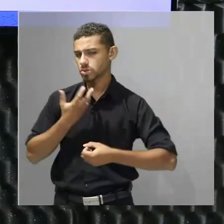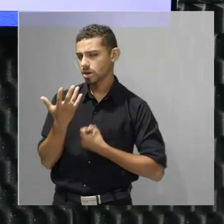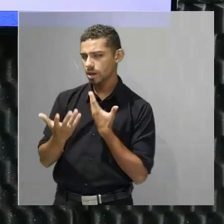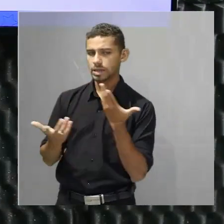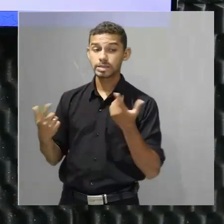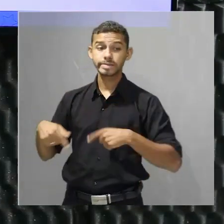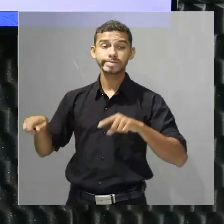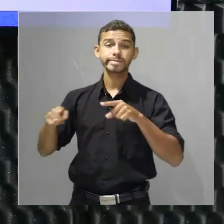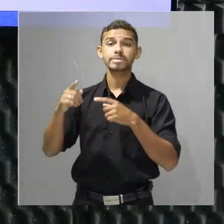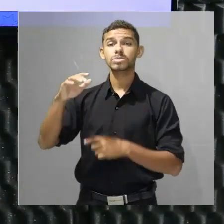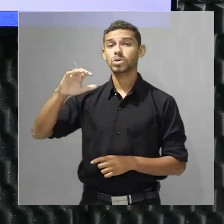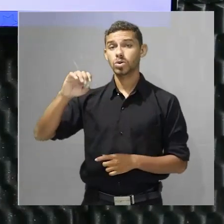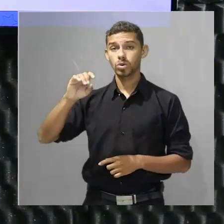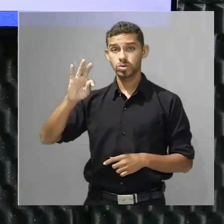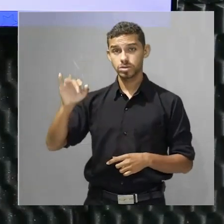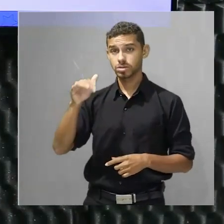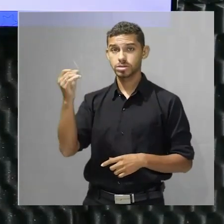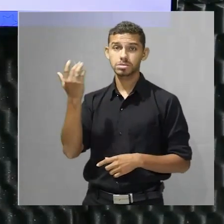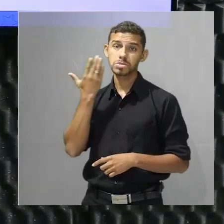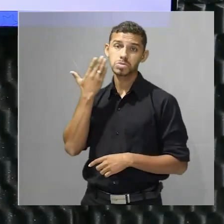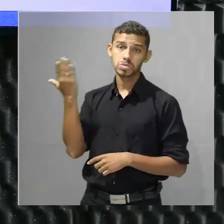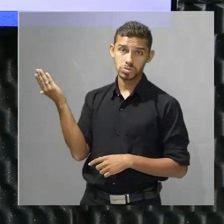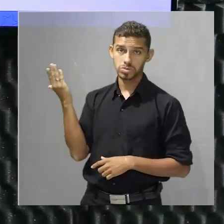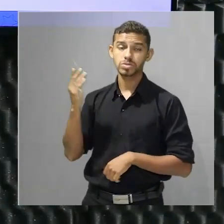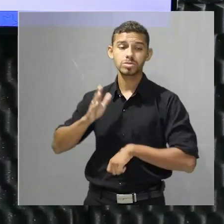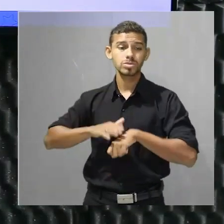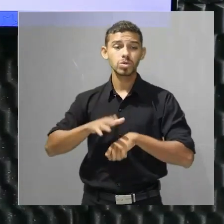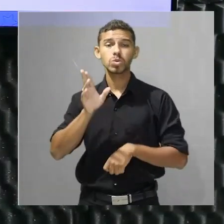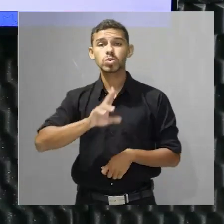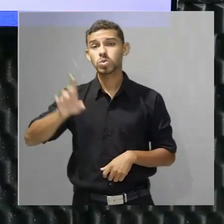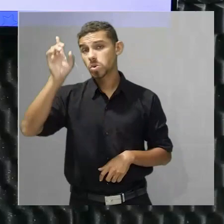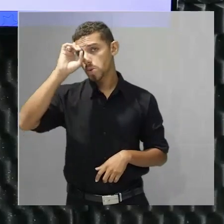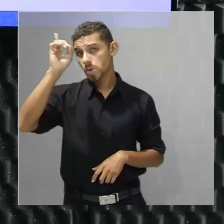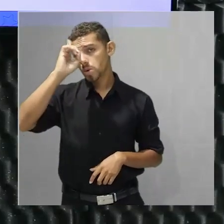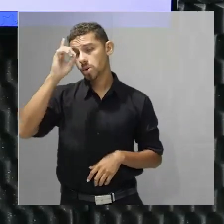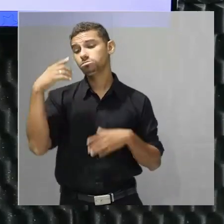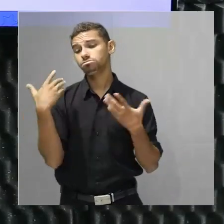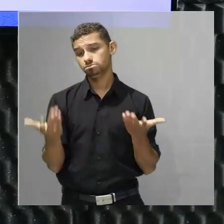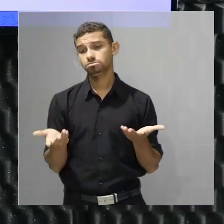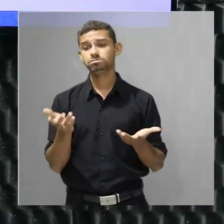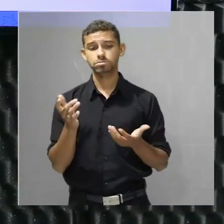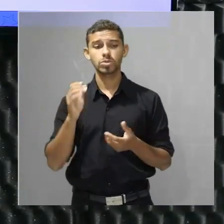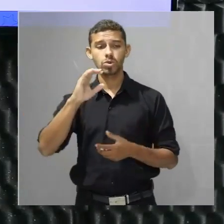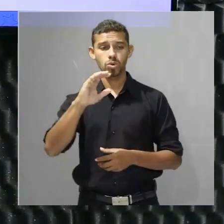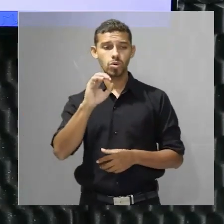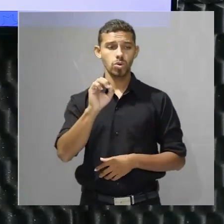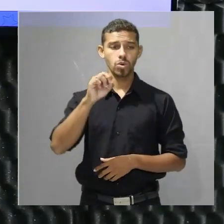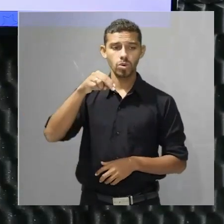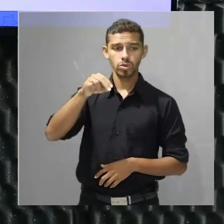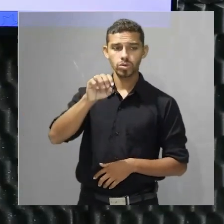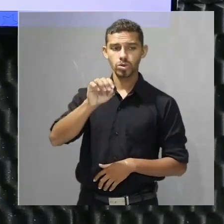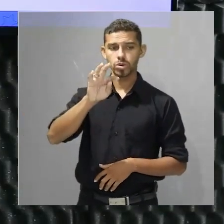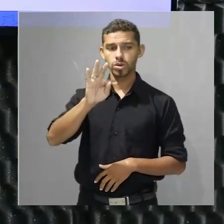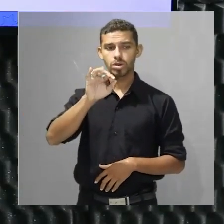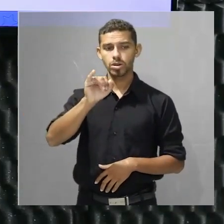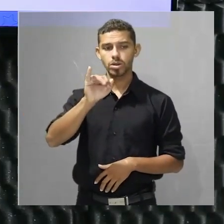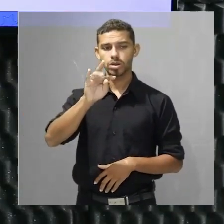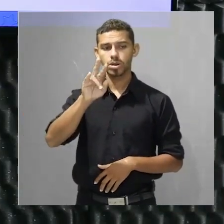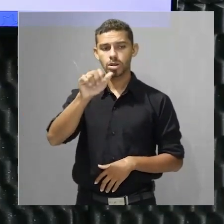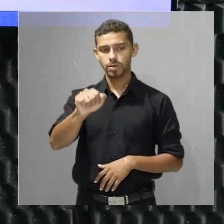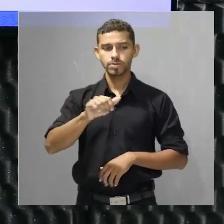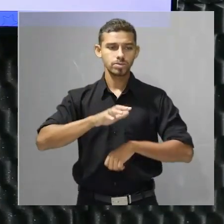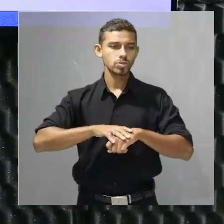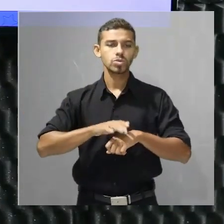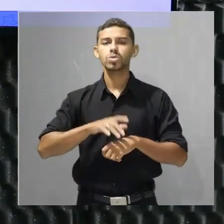verdade no nosso dia a dia utilizamos muito da linguagem conotativa o que que é